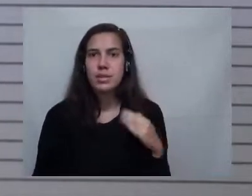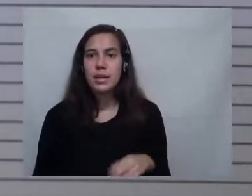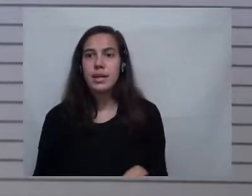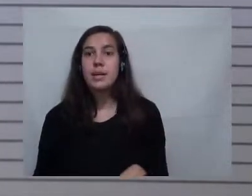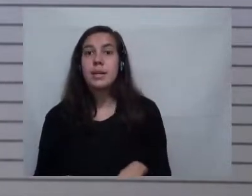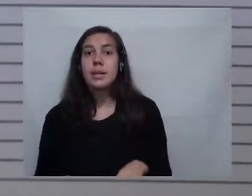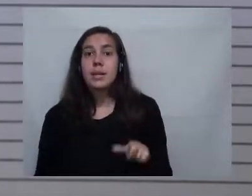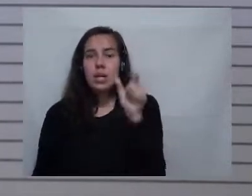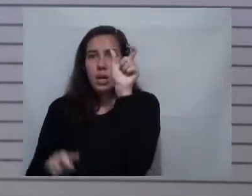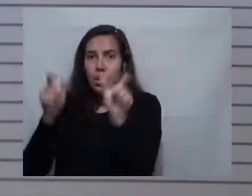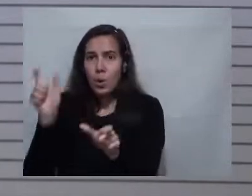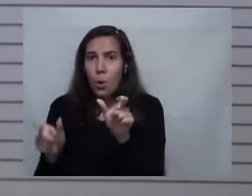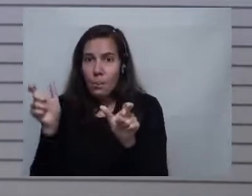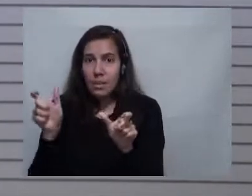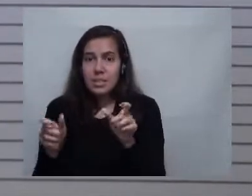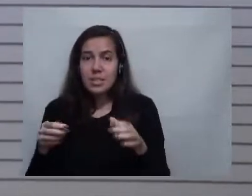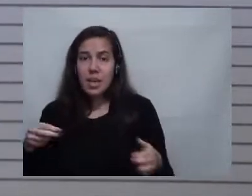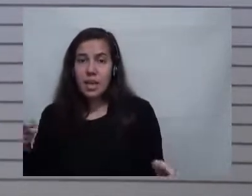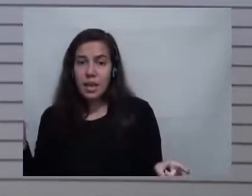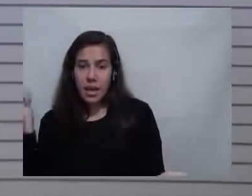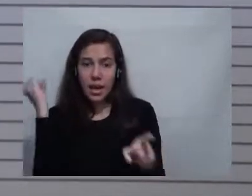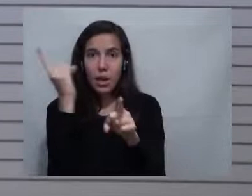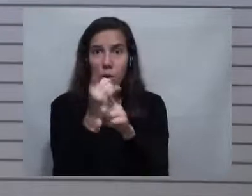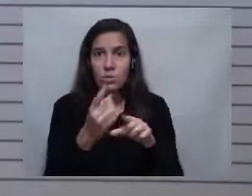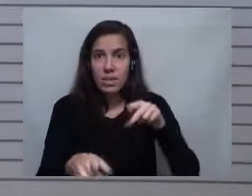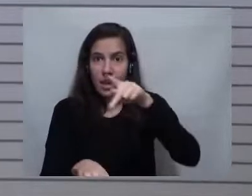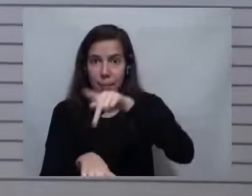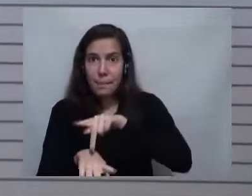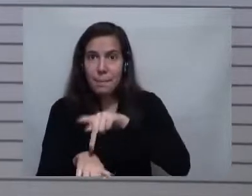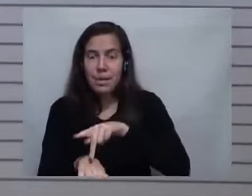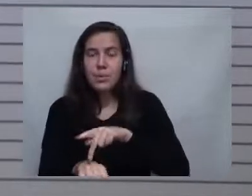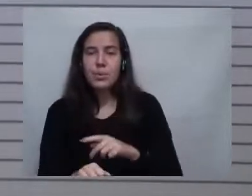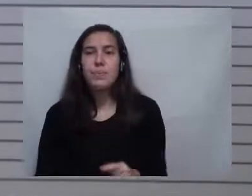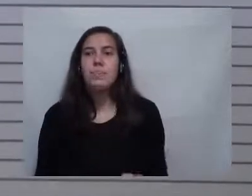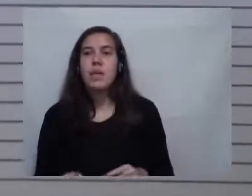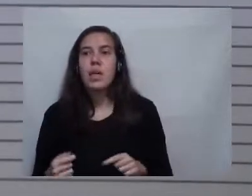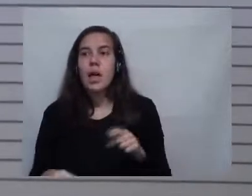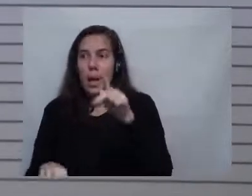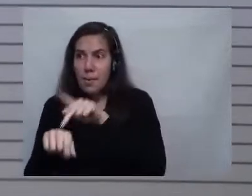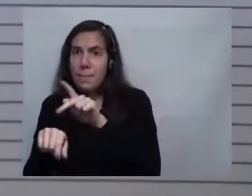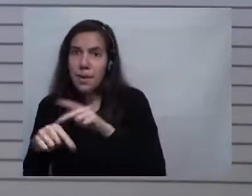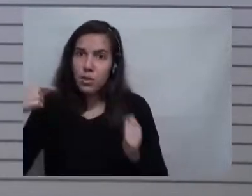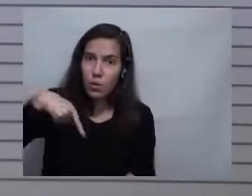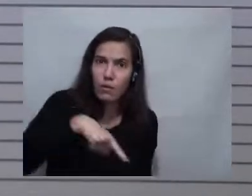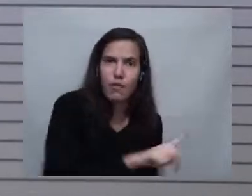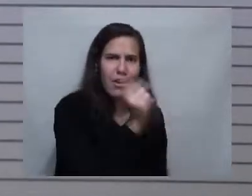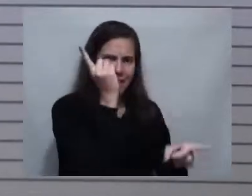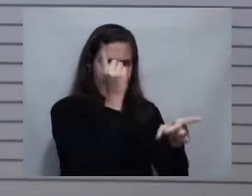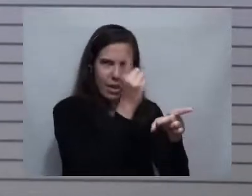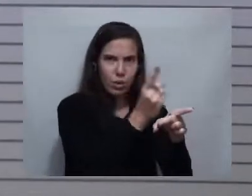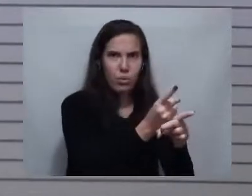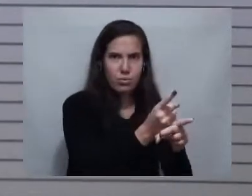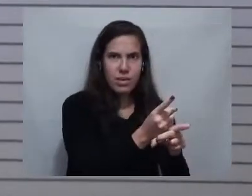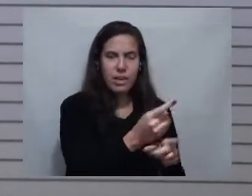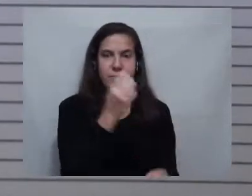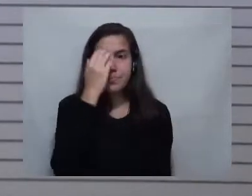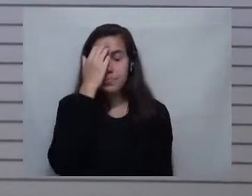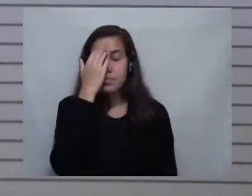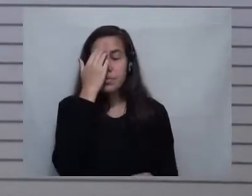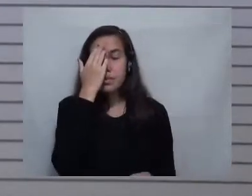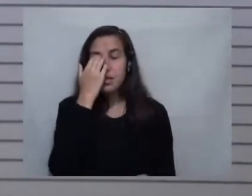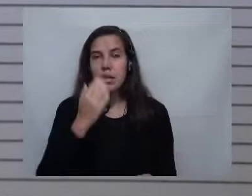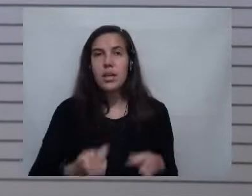pedissem não demores em vir ter connosco Pedro atendeu e foi com eles tendo chegado conduziram-no para O Cenáculo